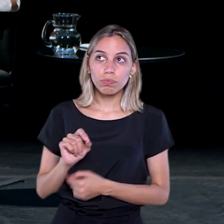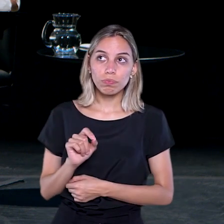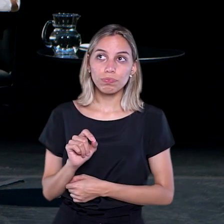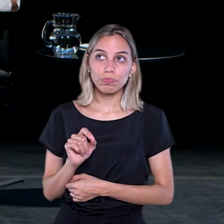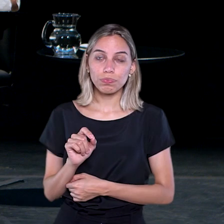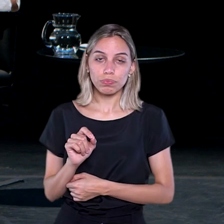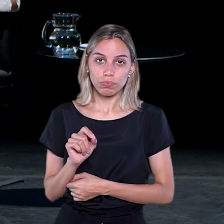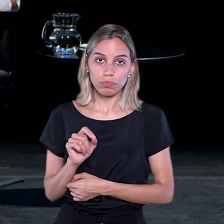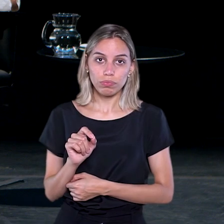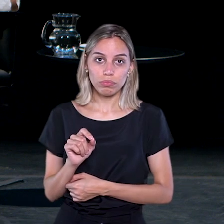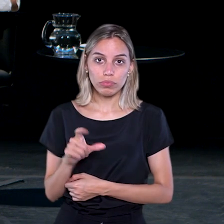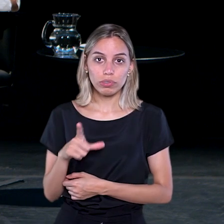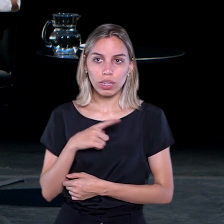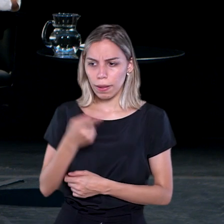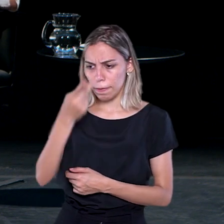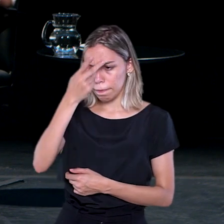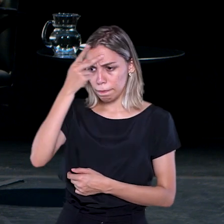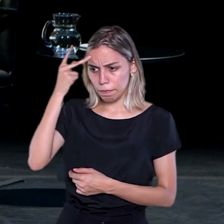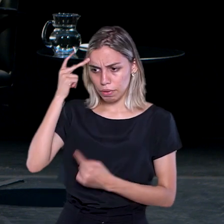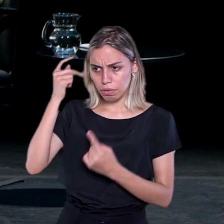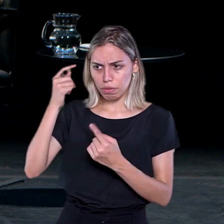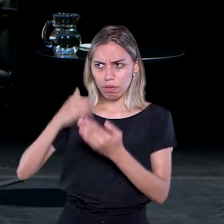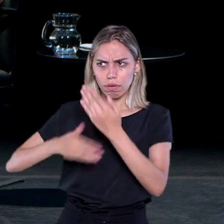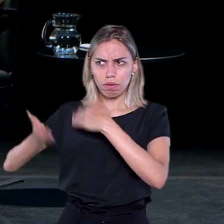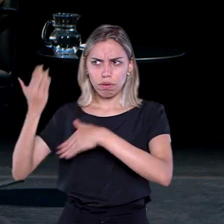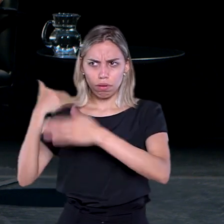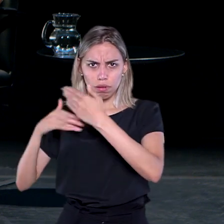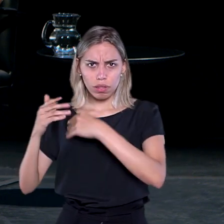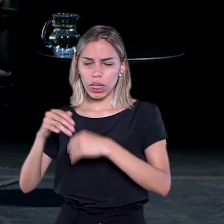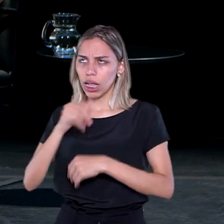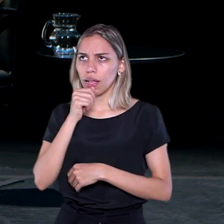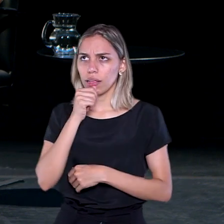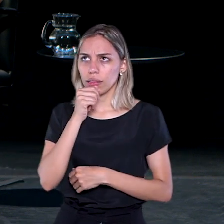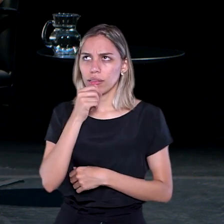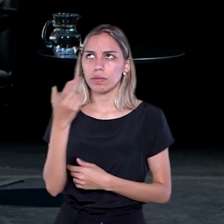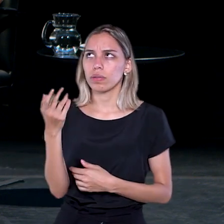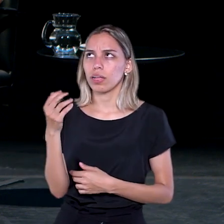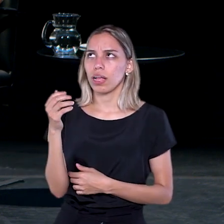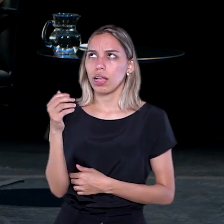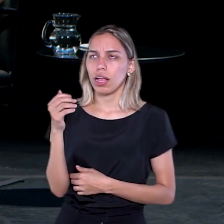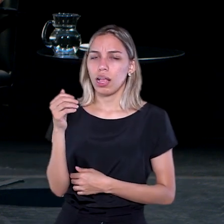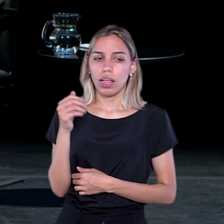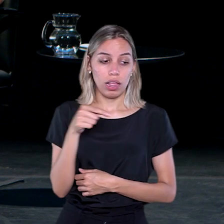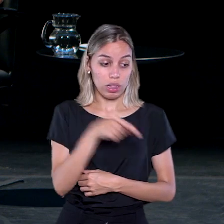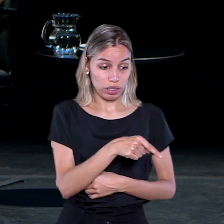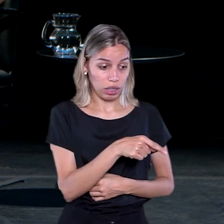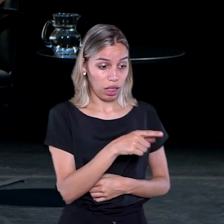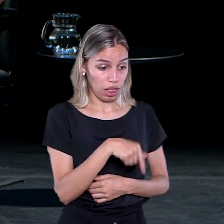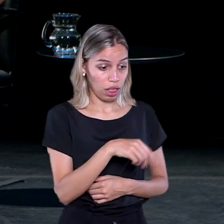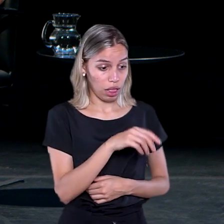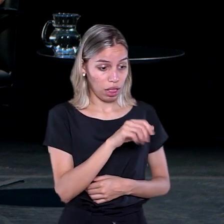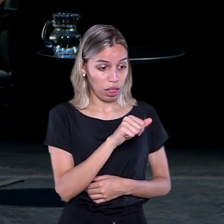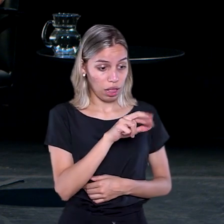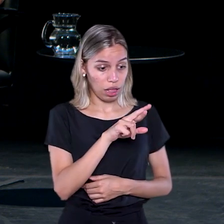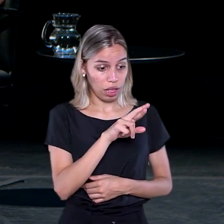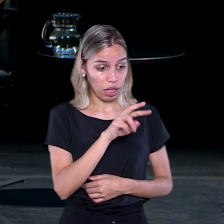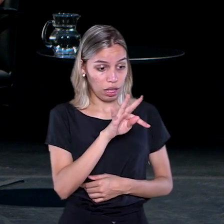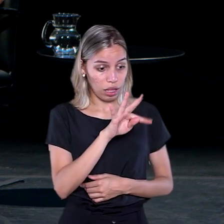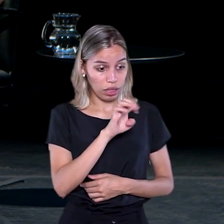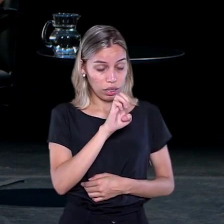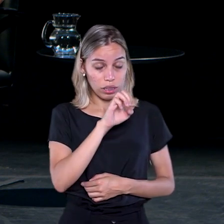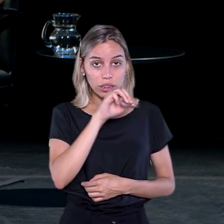assim, sabe? Principalmente quando a gente fala em homens brancos, que são aqueles que estão mesmo nos espaços de poder. Nós, pessoas negras, somos objeto